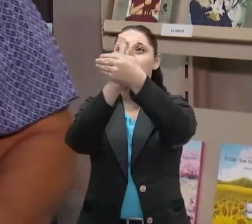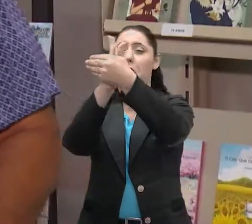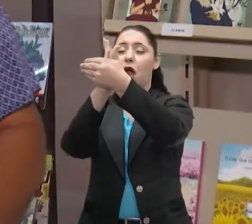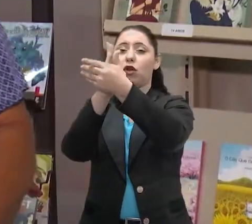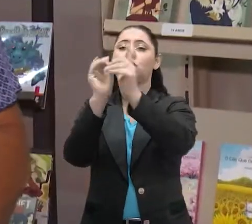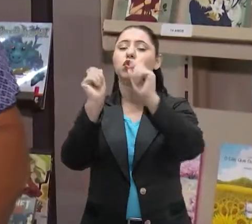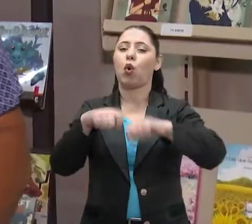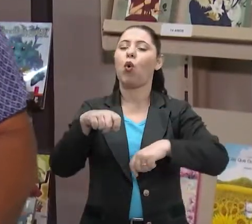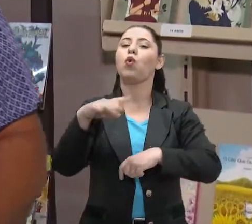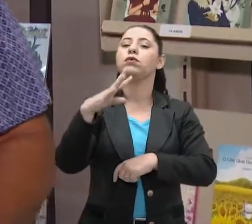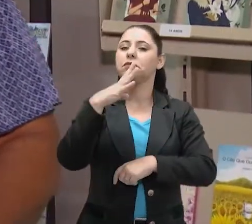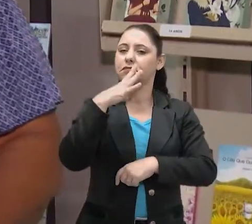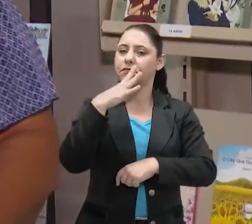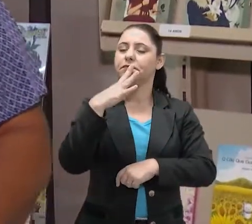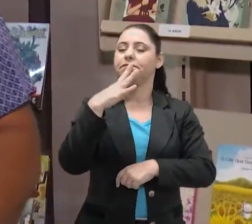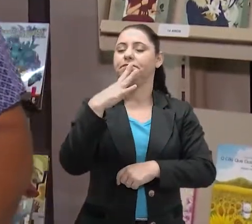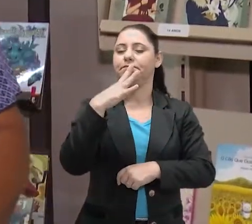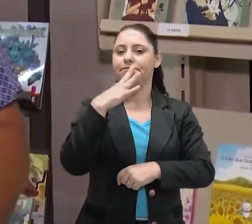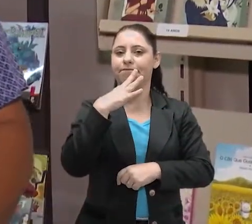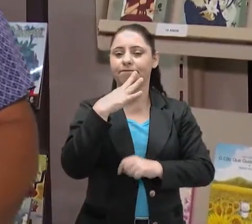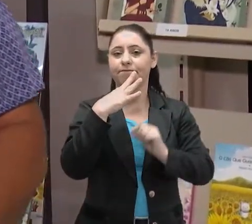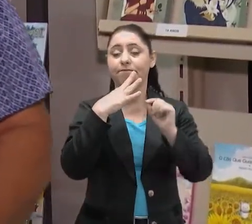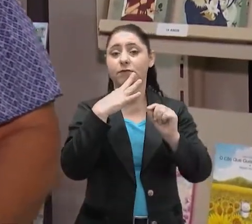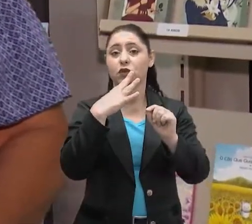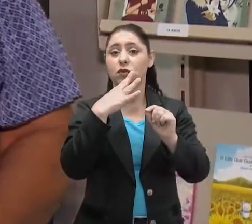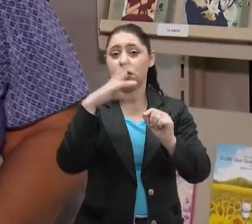acervo rico e é um acervo de conhecimento